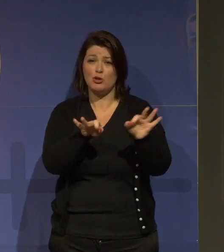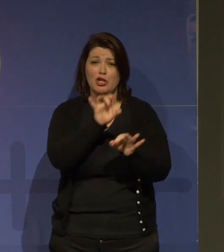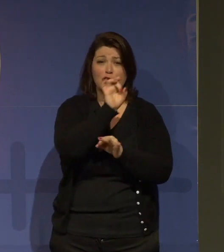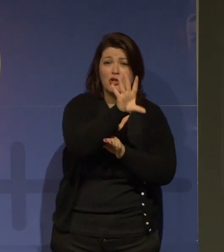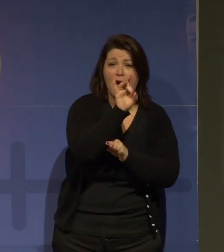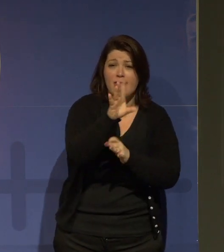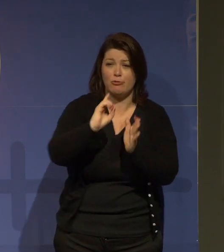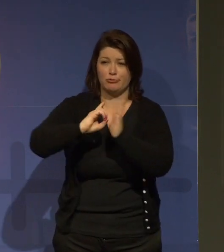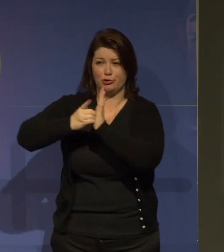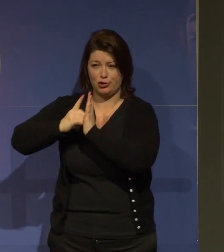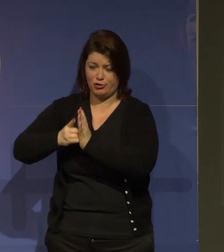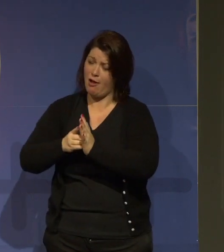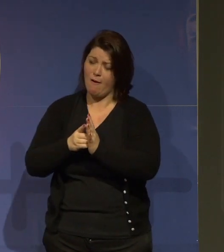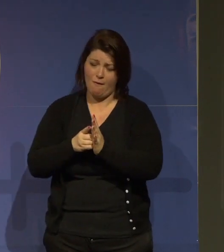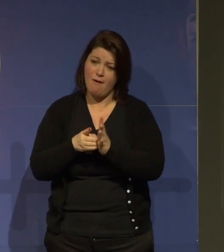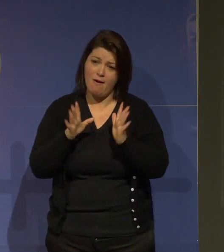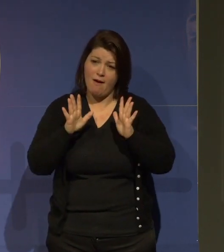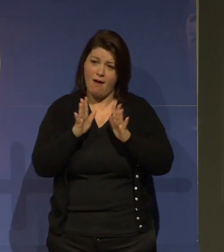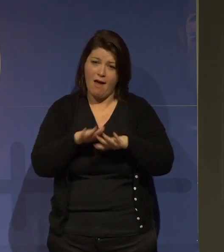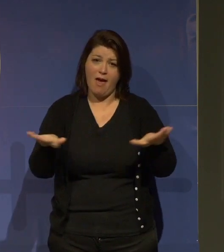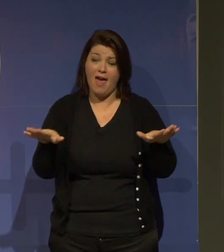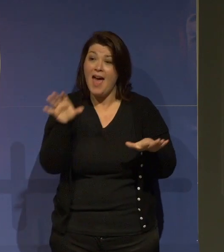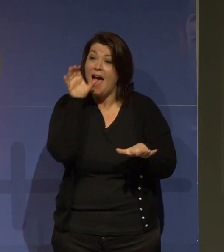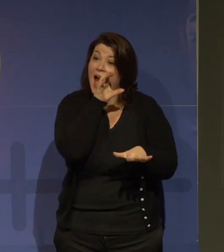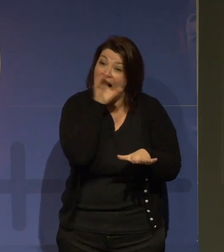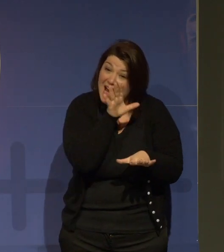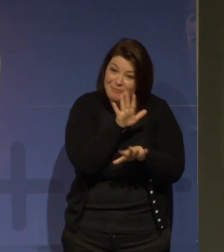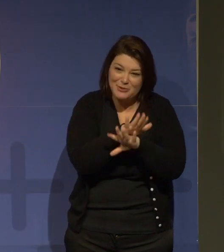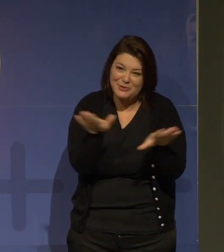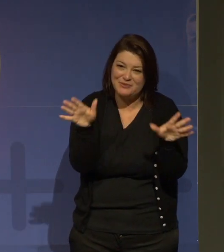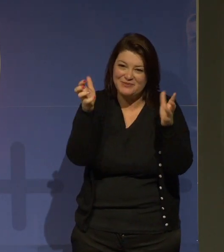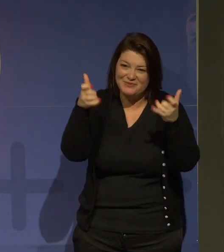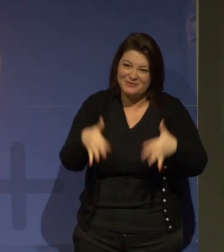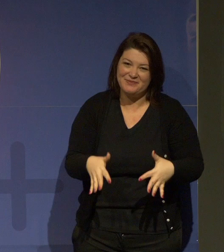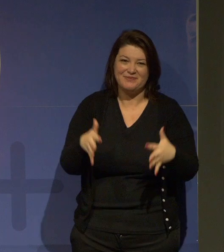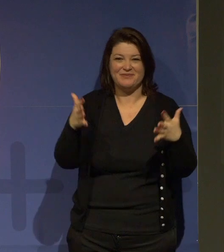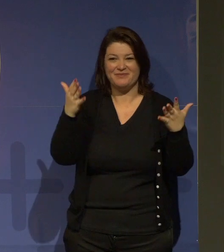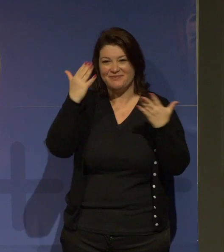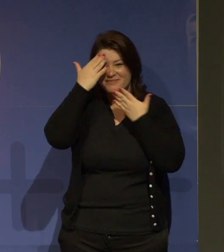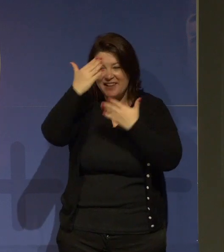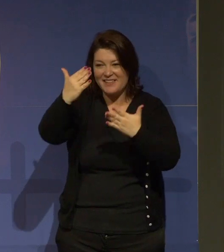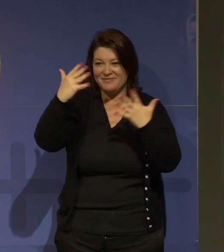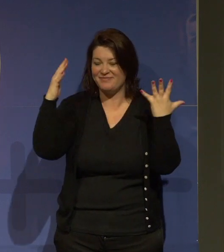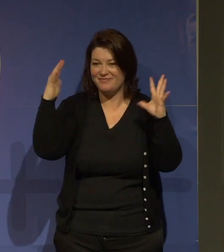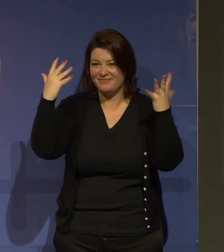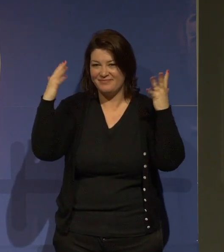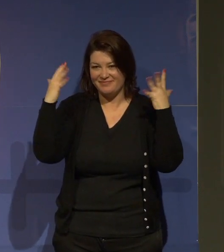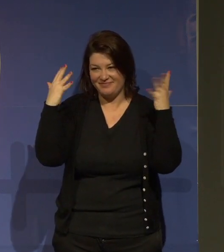Amarelo. É isso, gente. Rapidinho, hein? Obrigada.